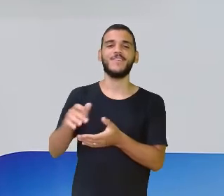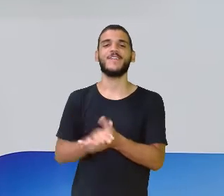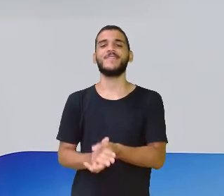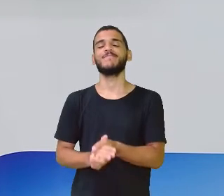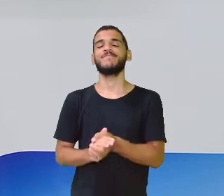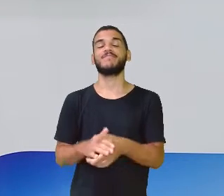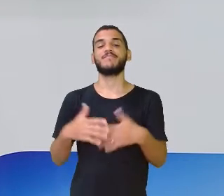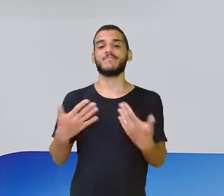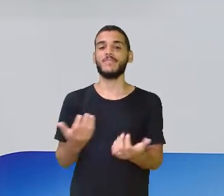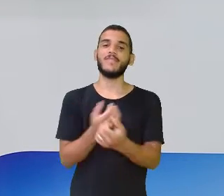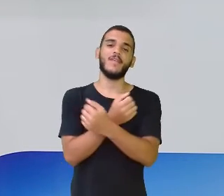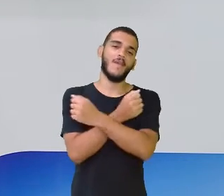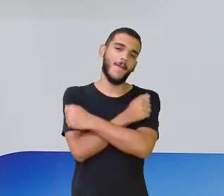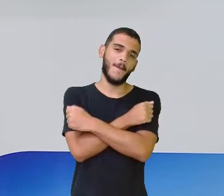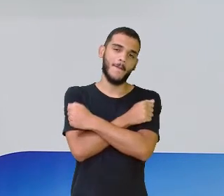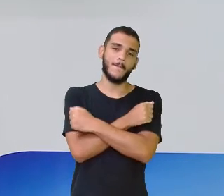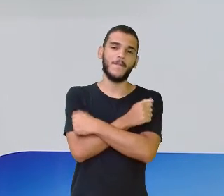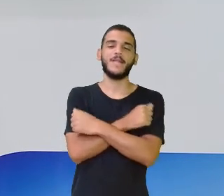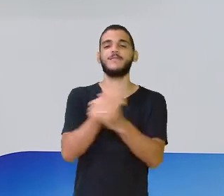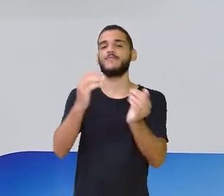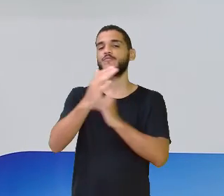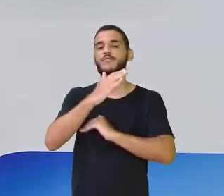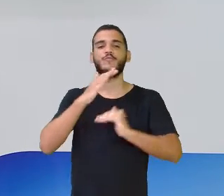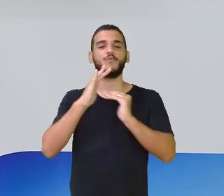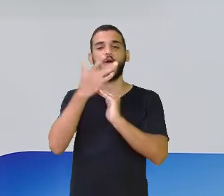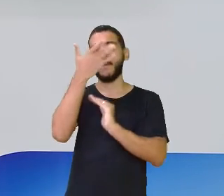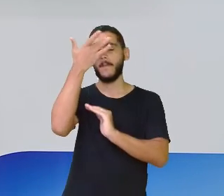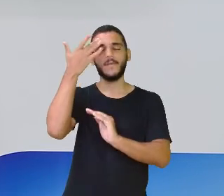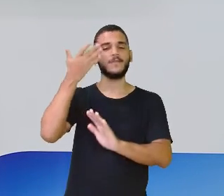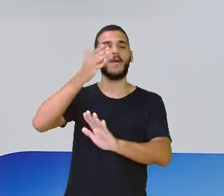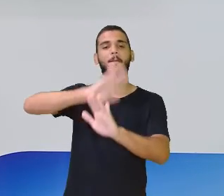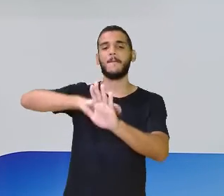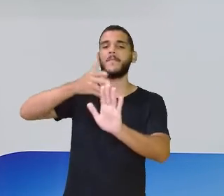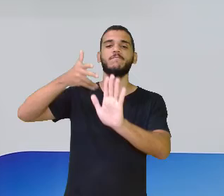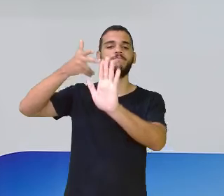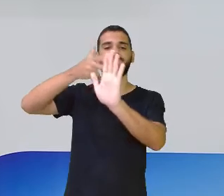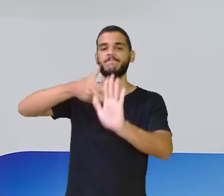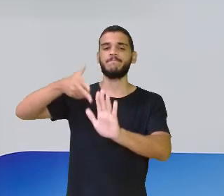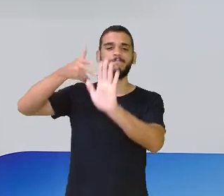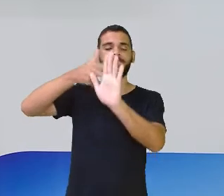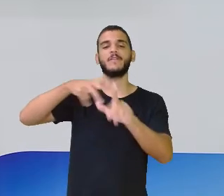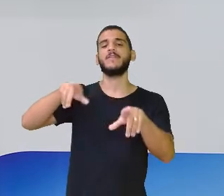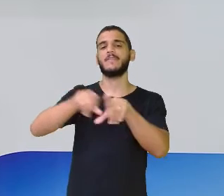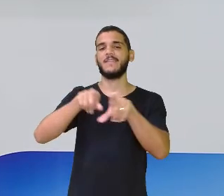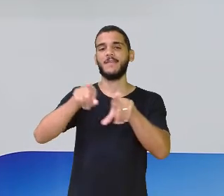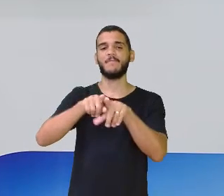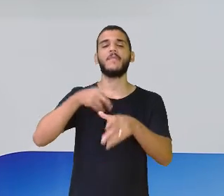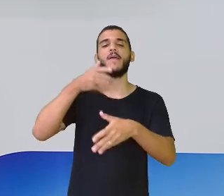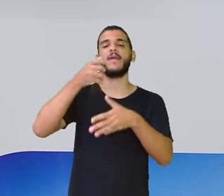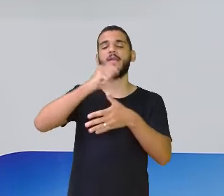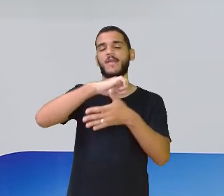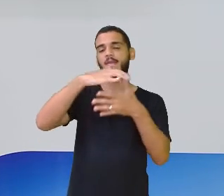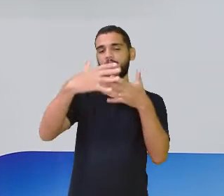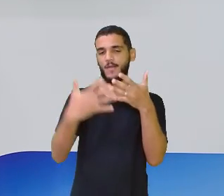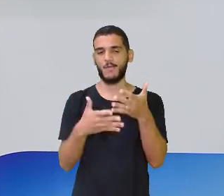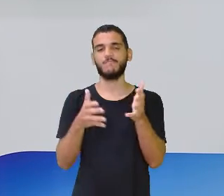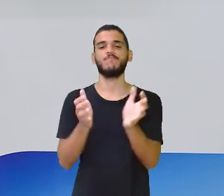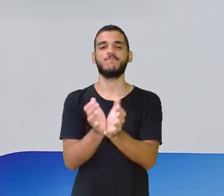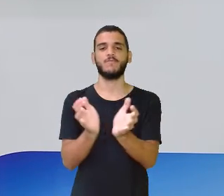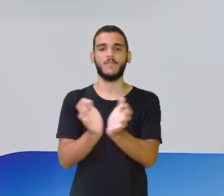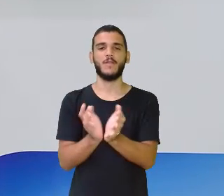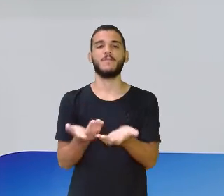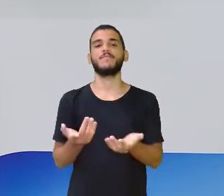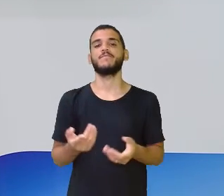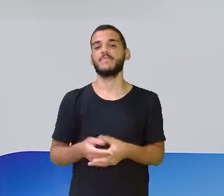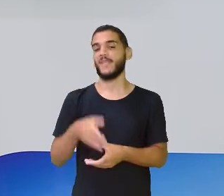abraço forte para toda a equipe, que toda essa equipe aqui do Educa Recife de Libras são maravilhosos. Daqui a pouco eu vou